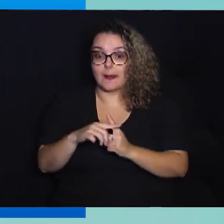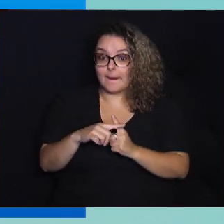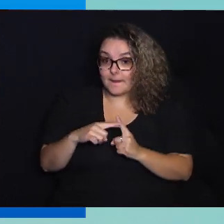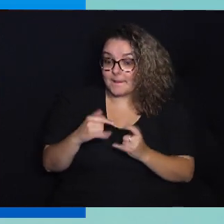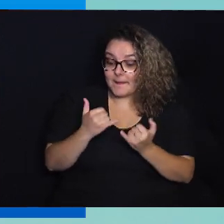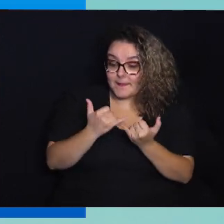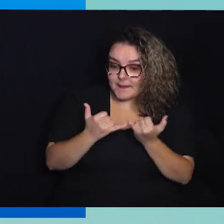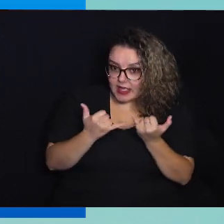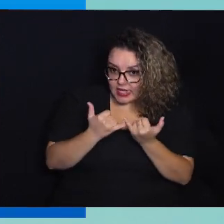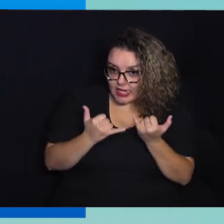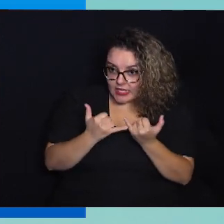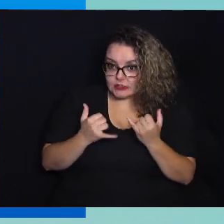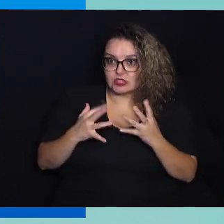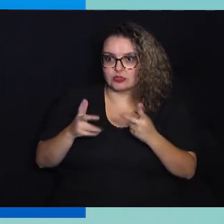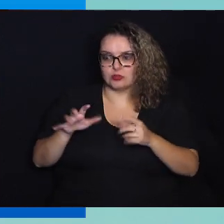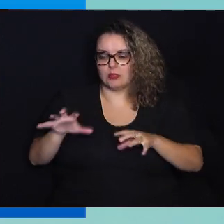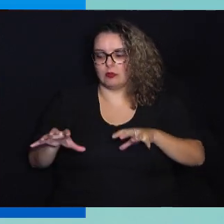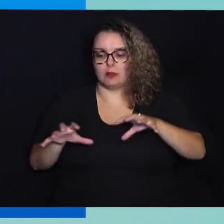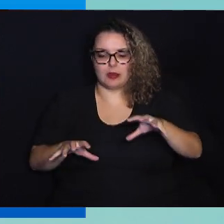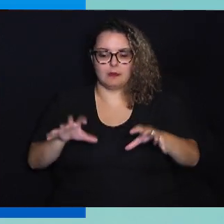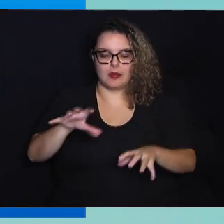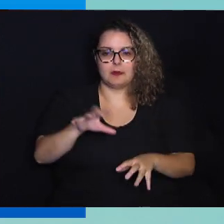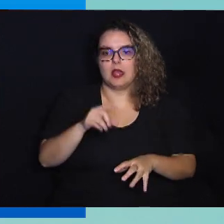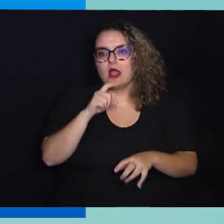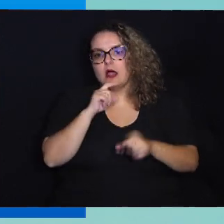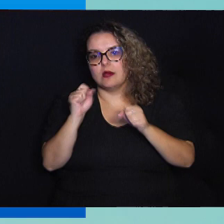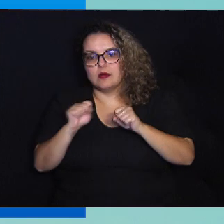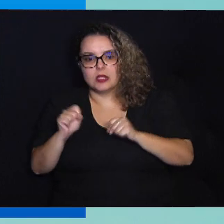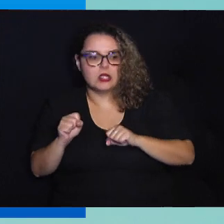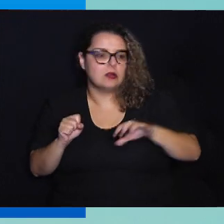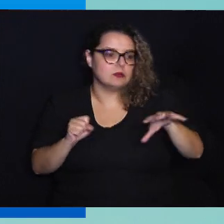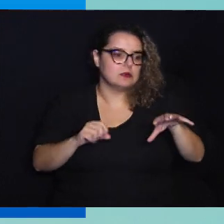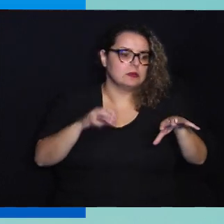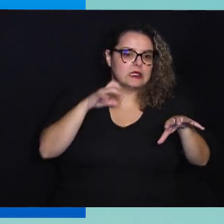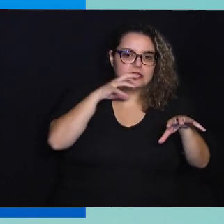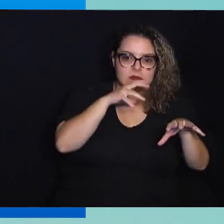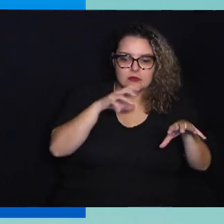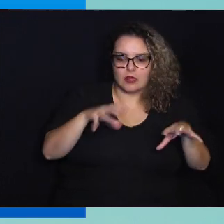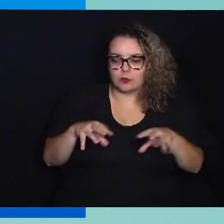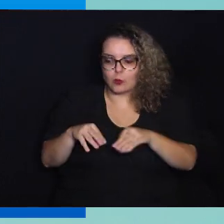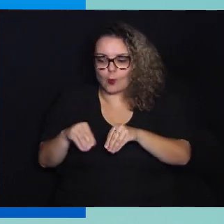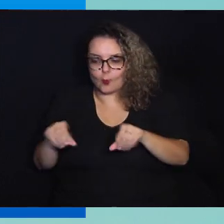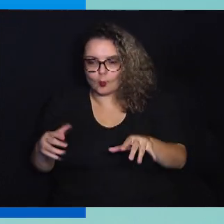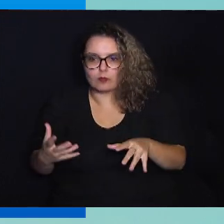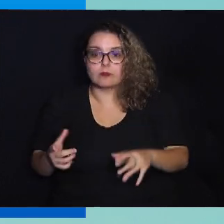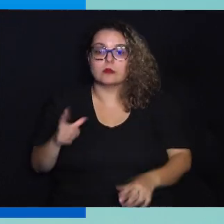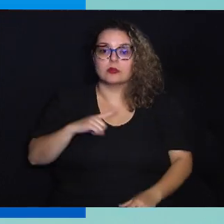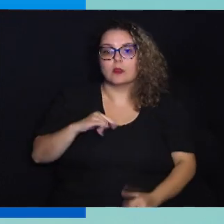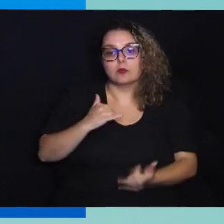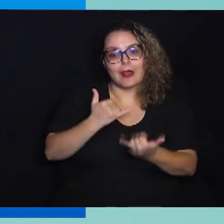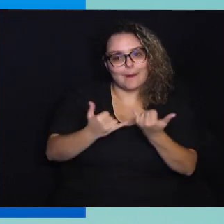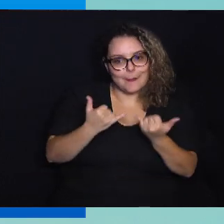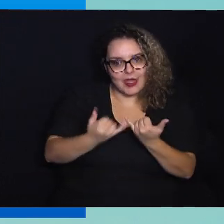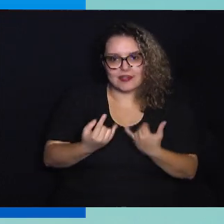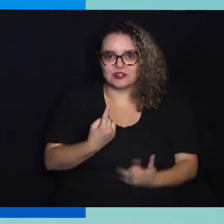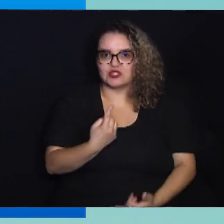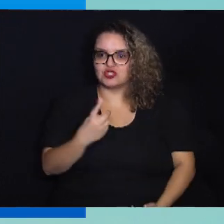graus. Média, né? Pegando todas as áreas geladas e áreas mais quentes, desérticas, nós